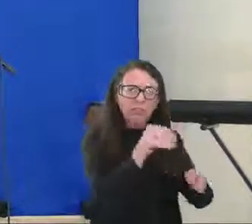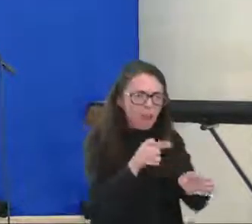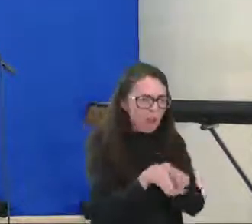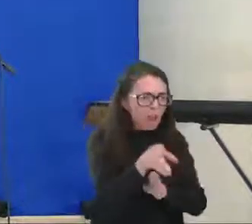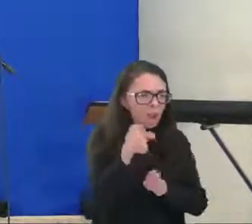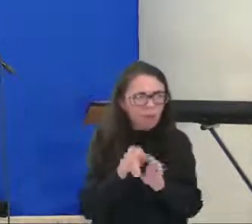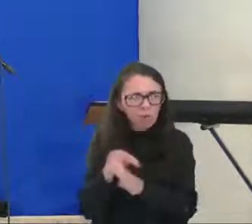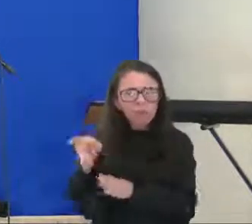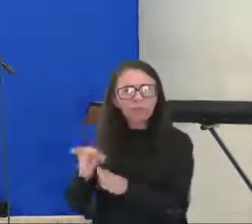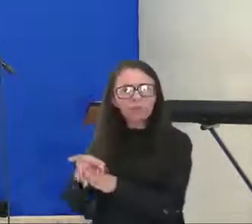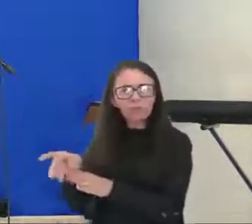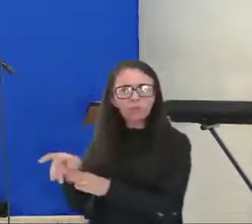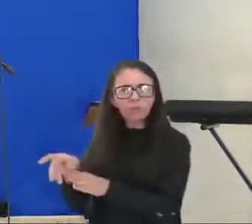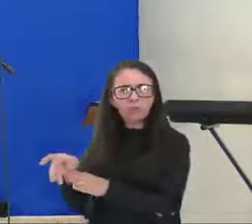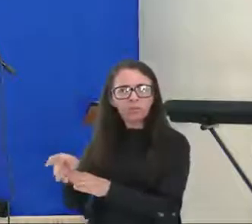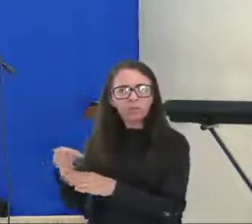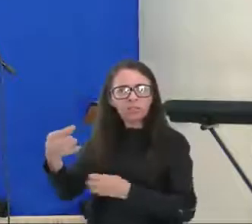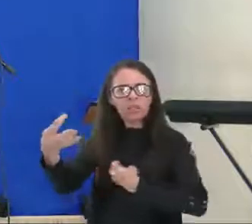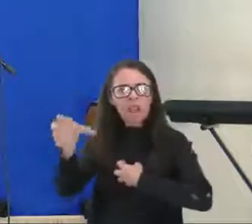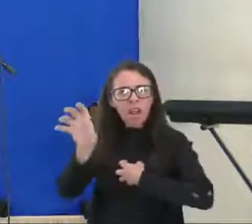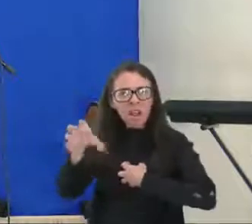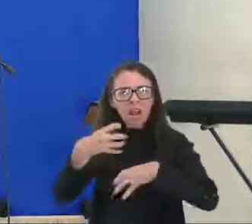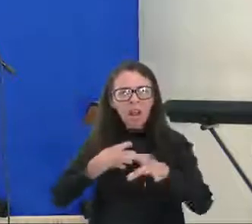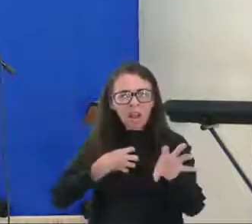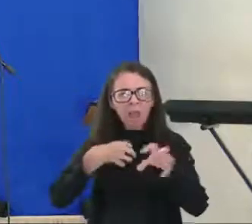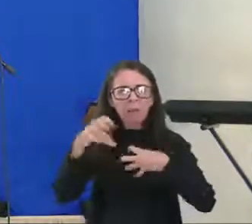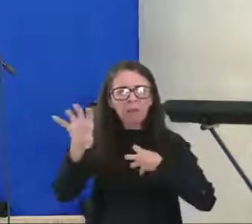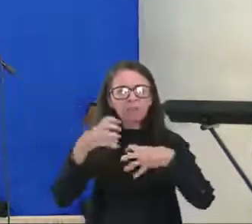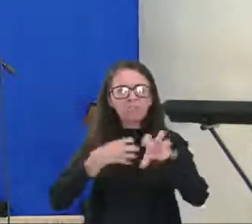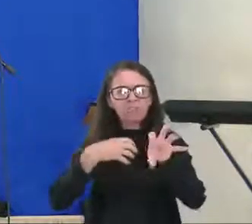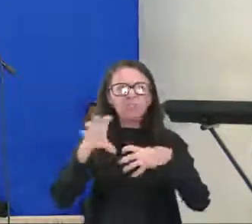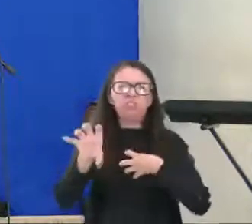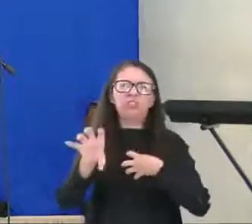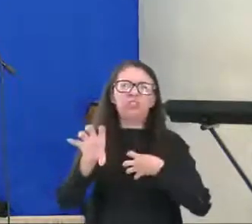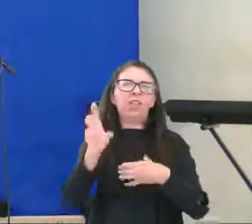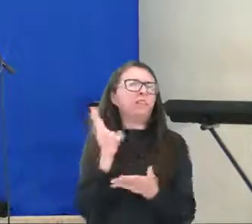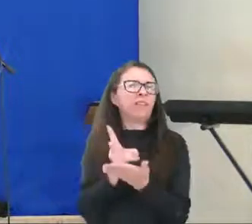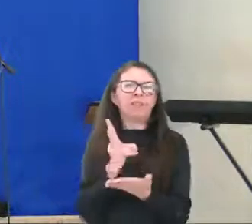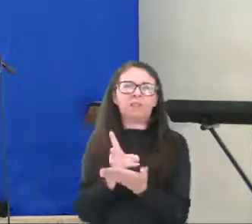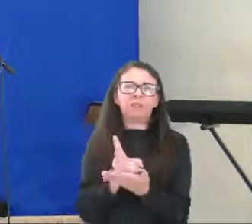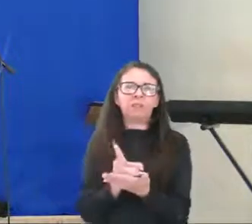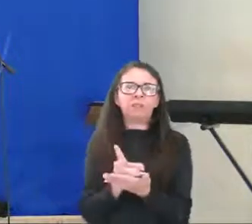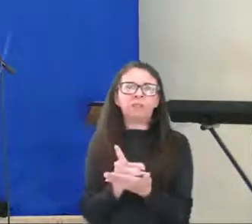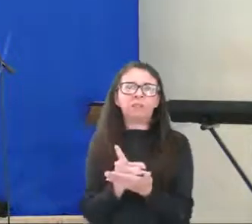um deles é honrado, com ele todos se regozijam.